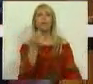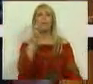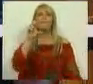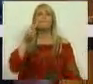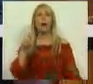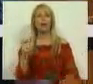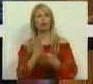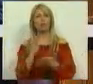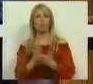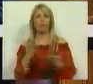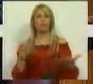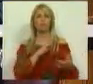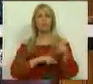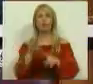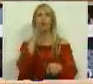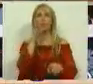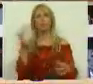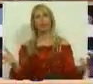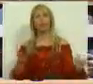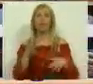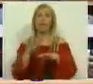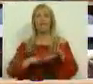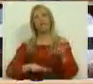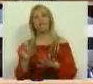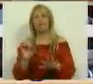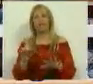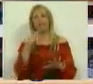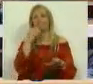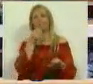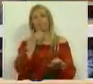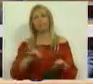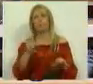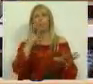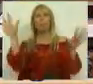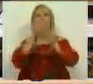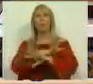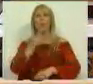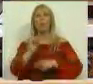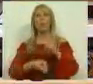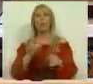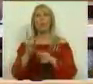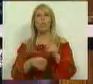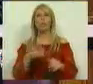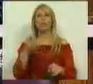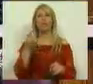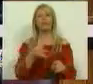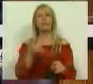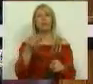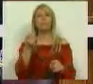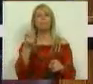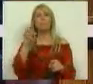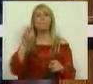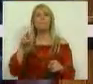Deputado, não queira mistificar aquilo que são as questões da parte escolar aqui hoje neste Parlamento. Não